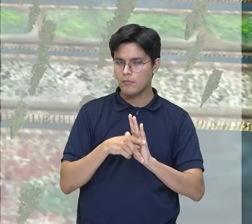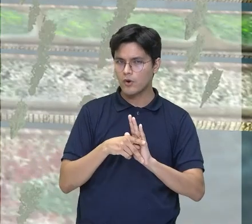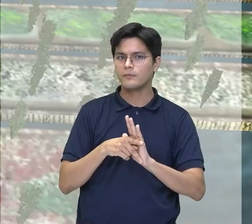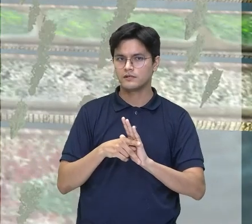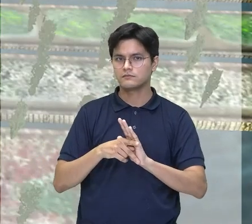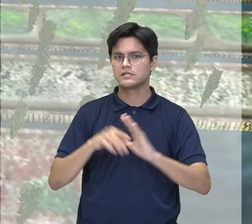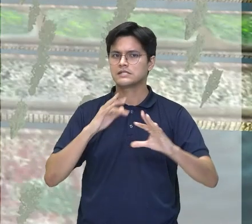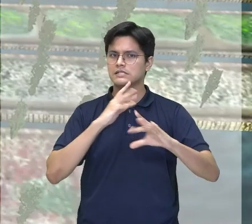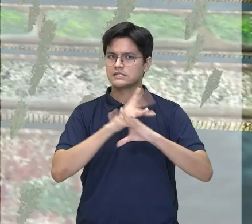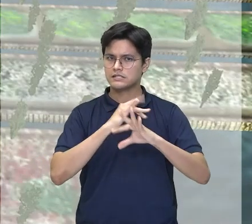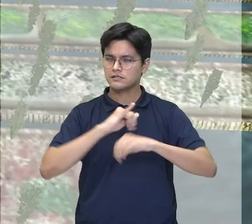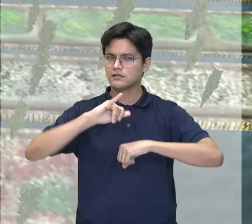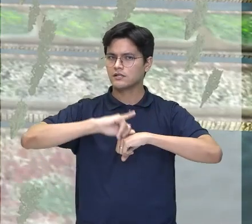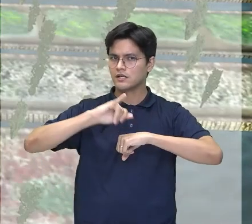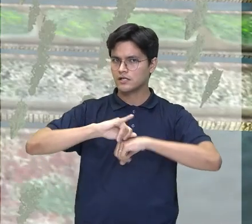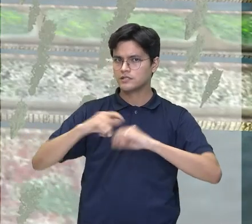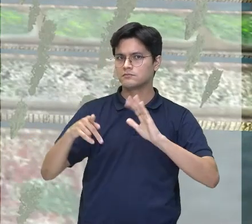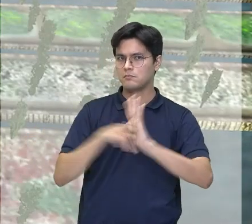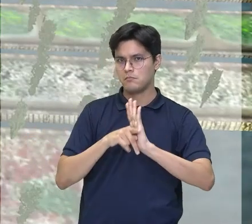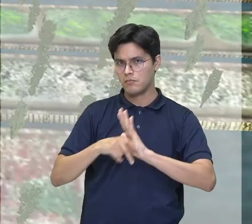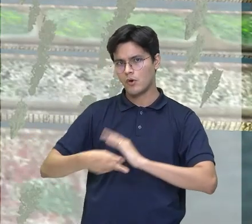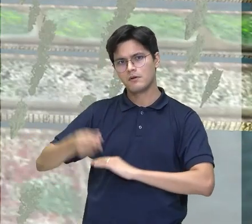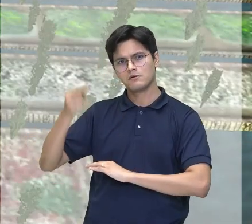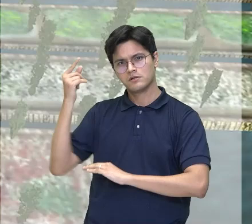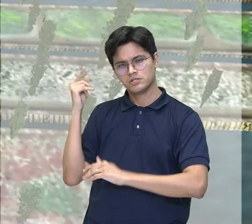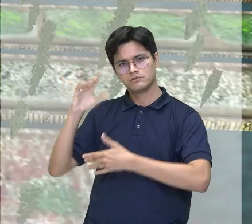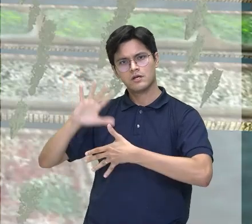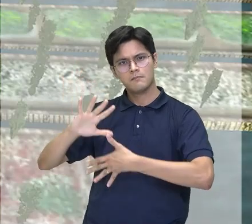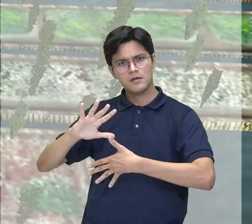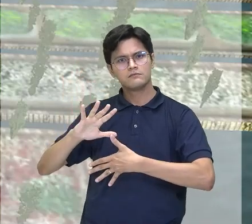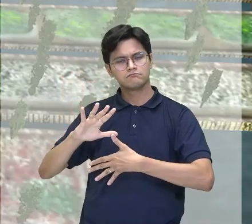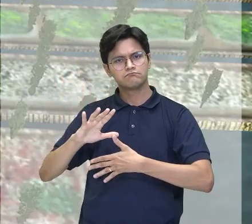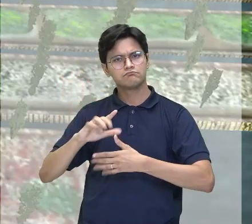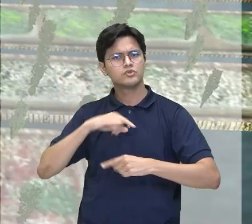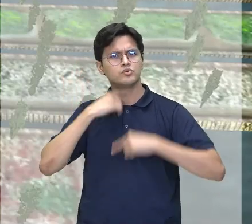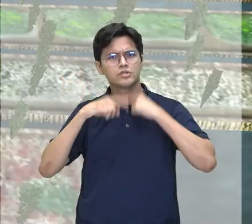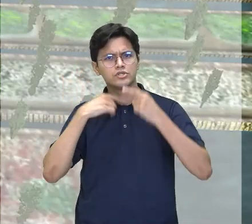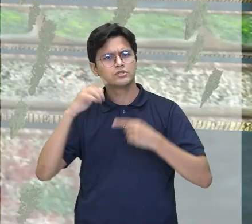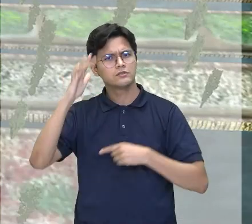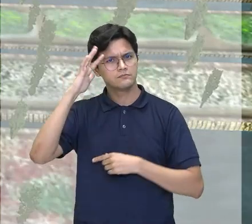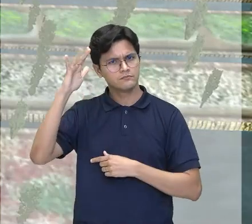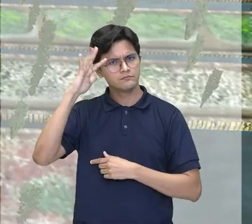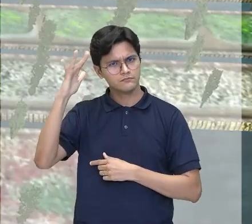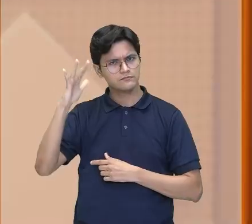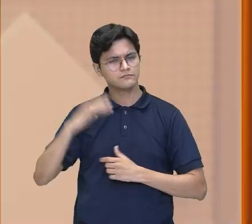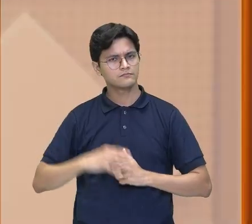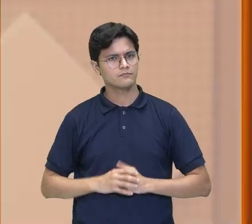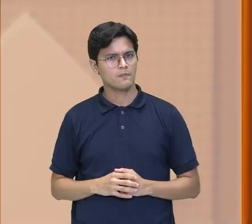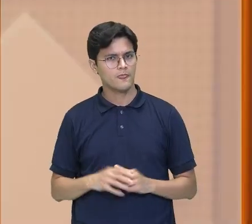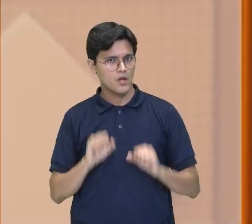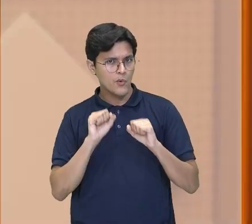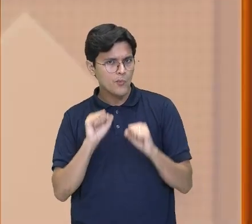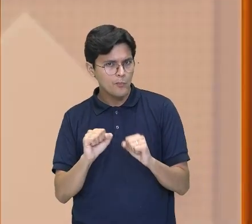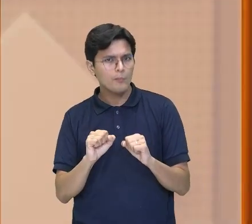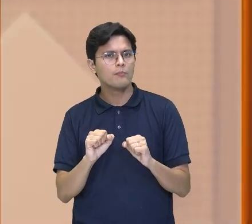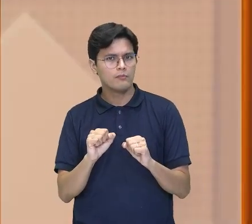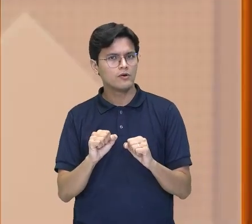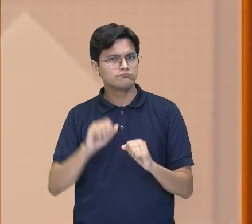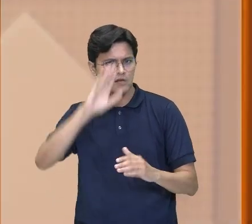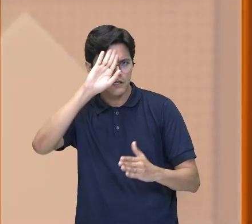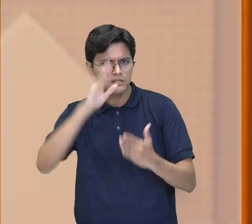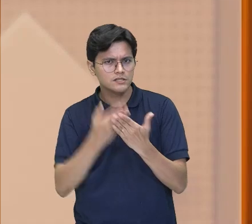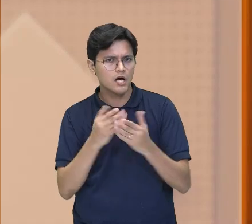pré-colombiana. Aí vem o questionamento para vocês. Podemos afirmar com isso, né, que